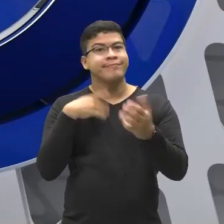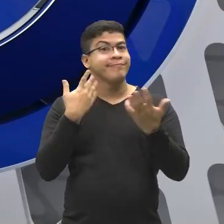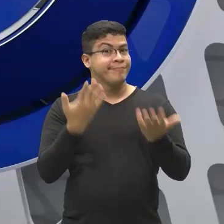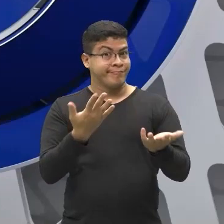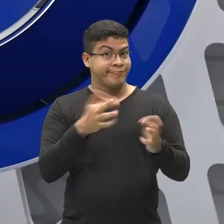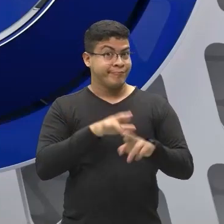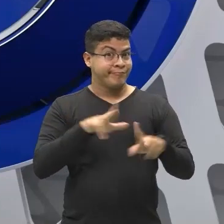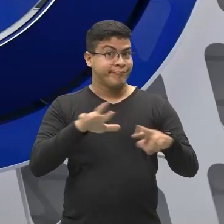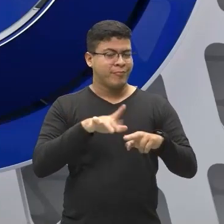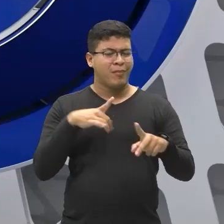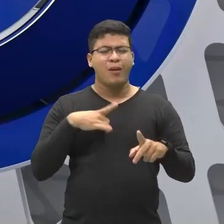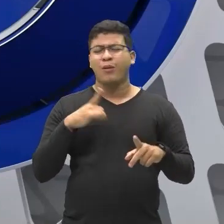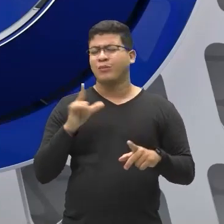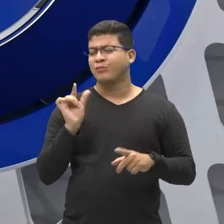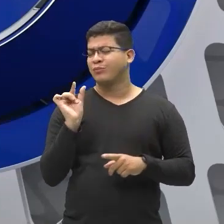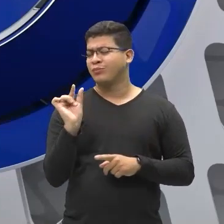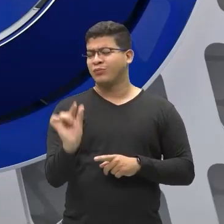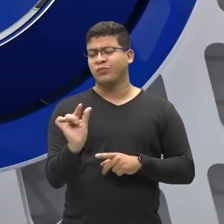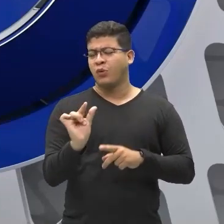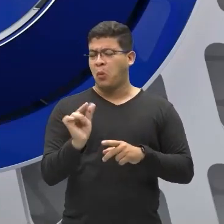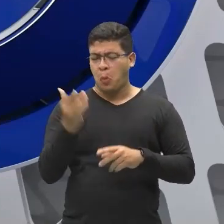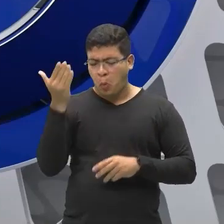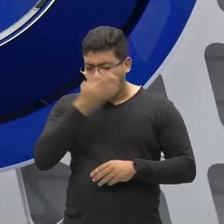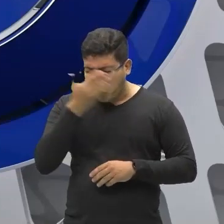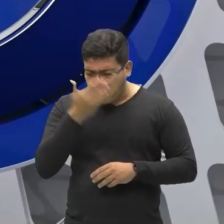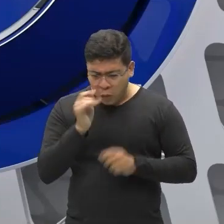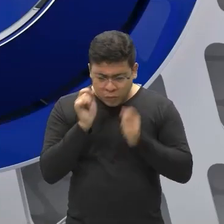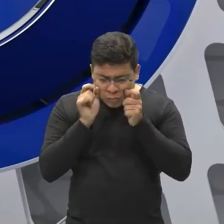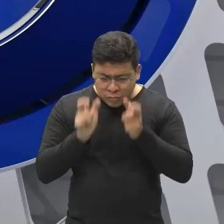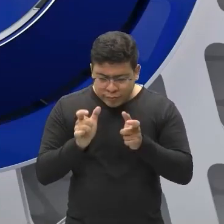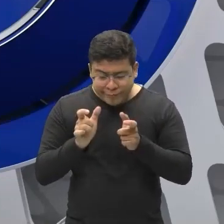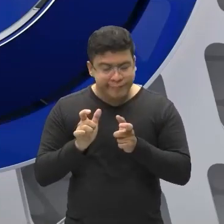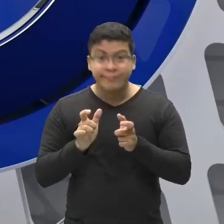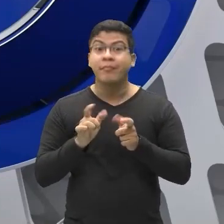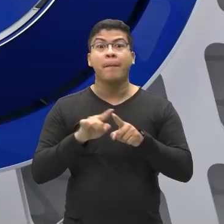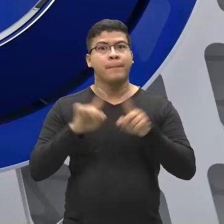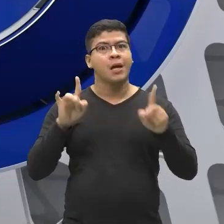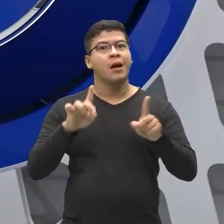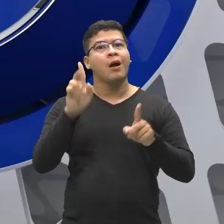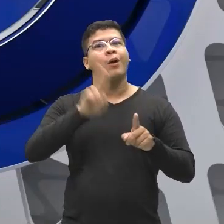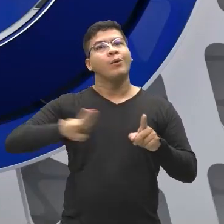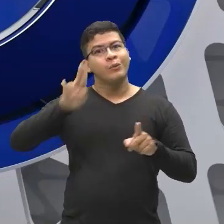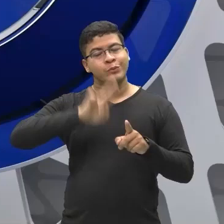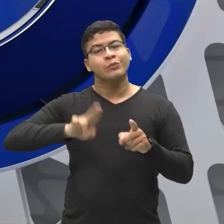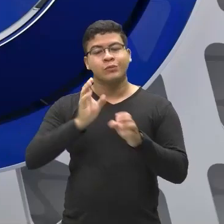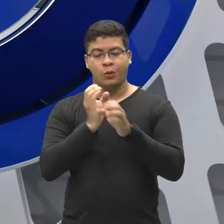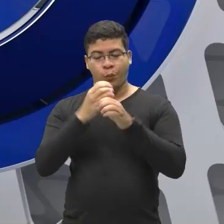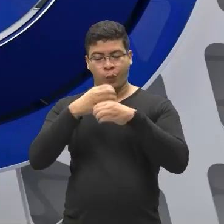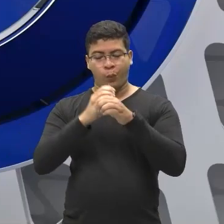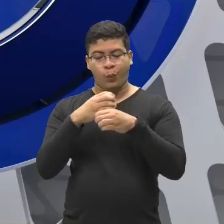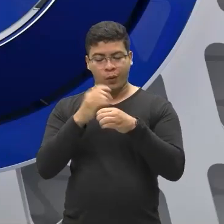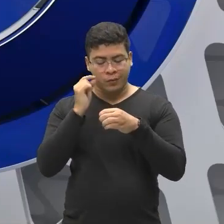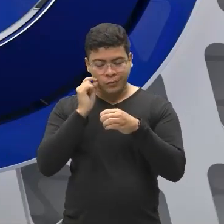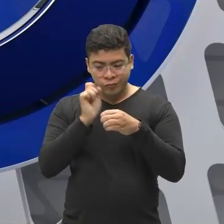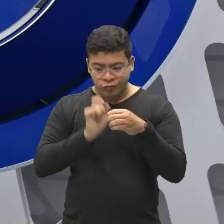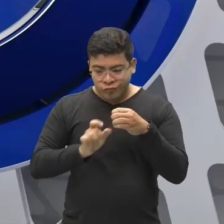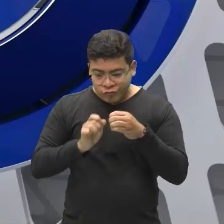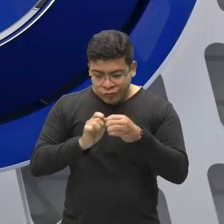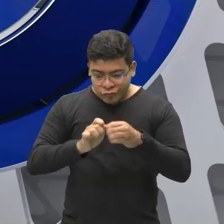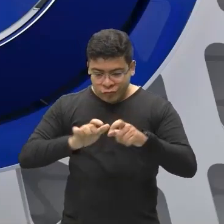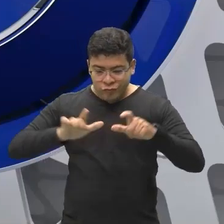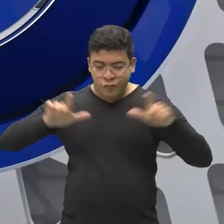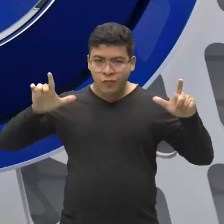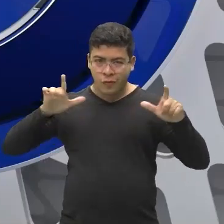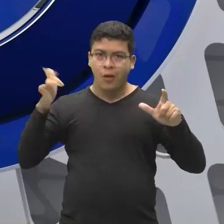seja, são seres tão pequenininhos que eu não consigo observar a olho nu, mas dependendo do tipo de bactéria, de